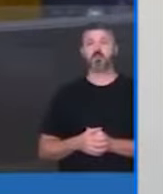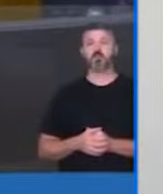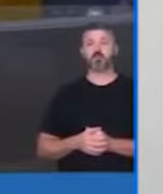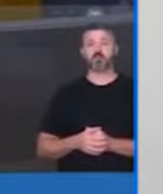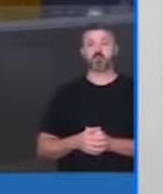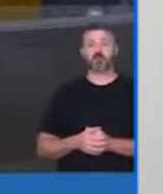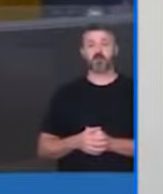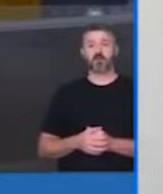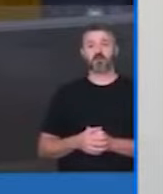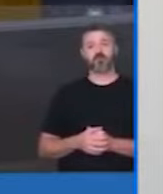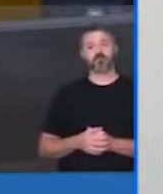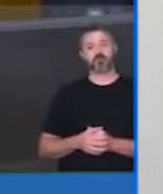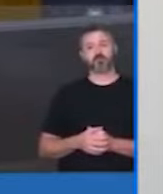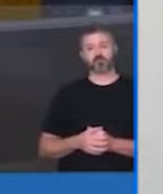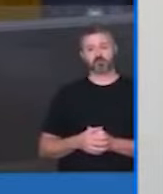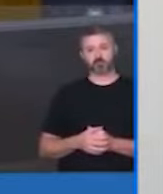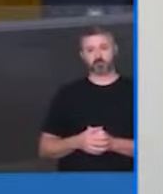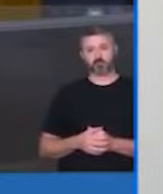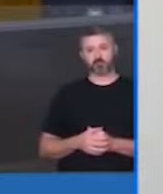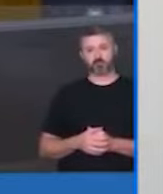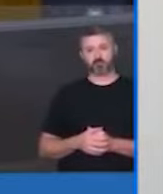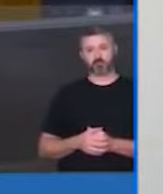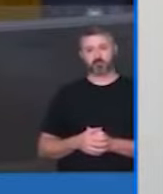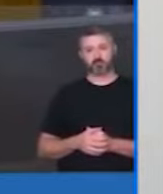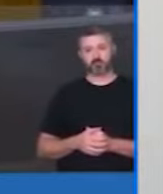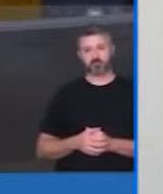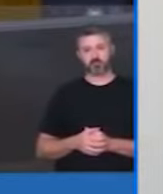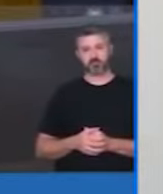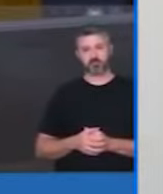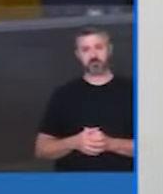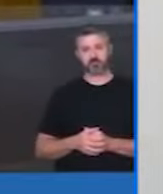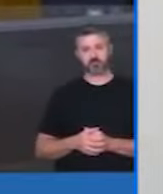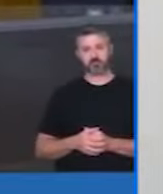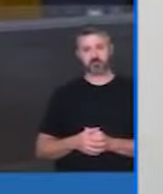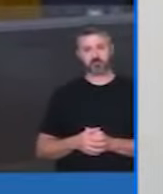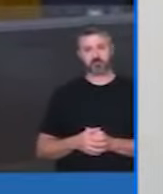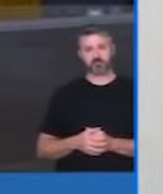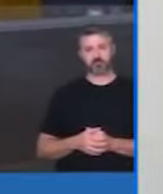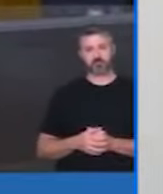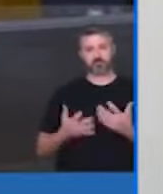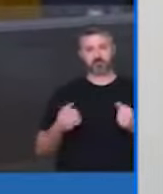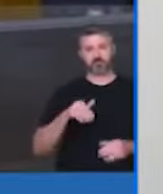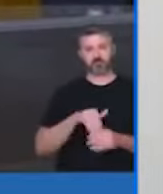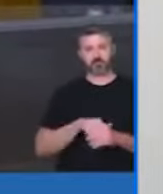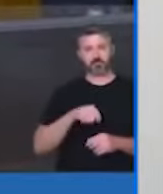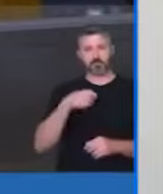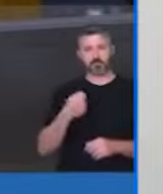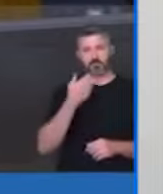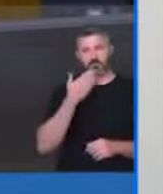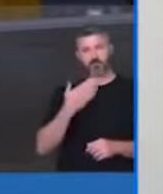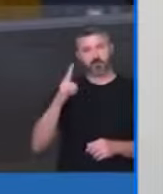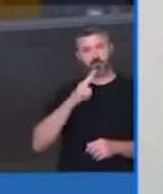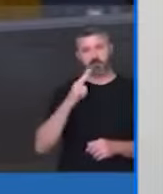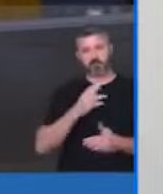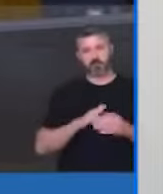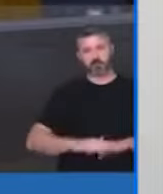aconteceu. E aí a gente encontrava os colegas diziam, você viu o que, que o presidente da Câmara fez? Aprovou a urgência